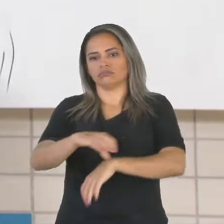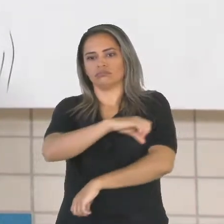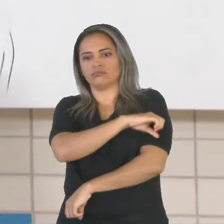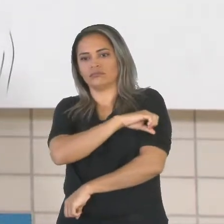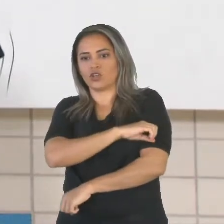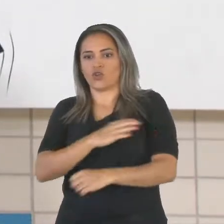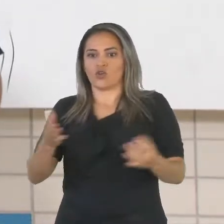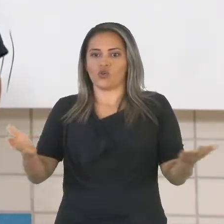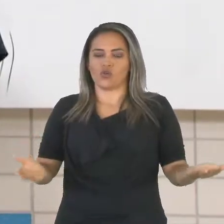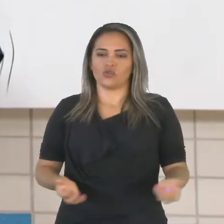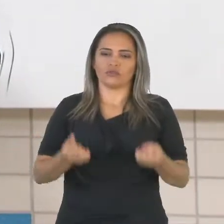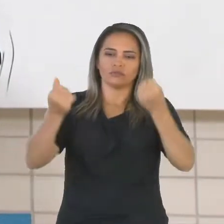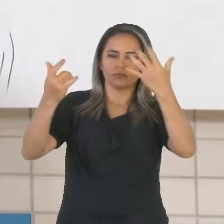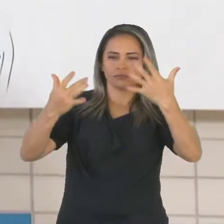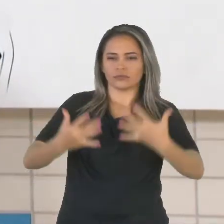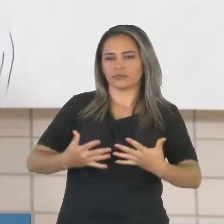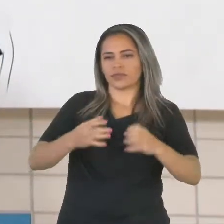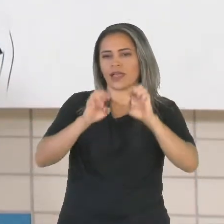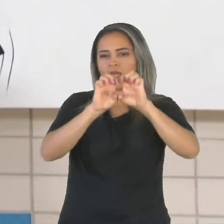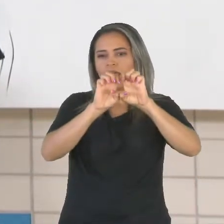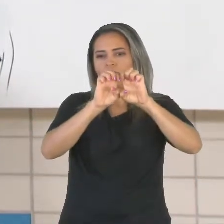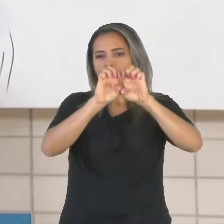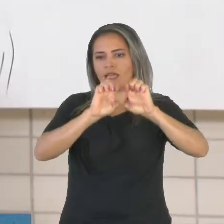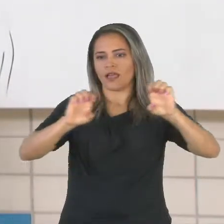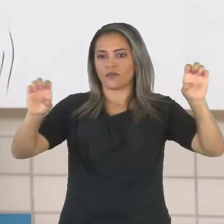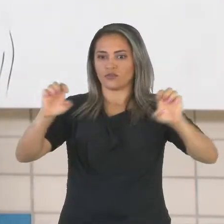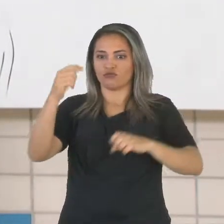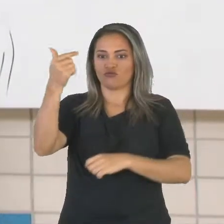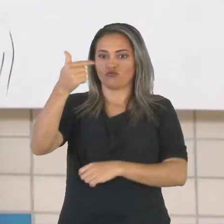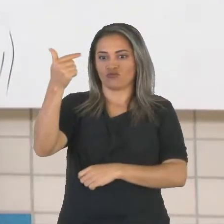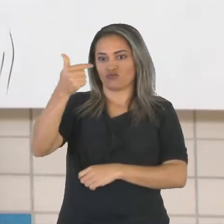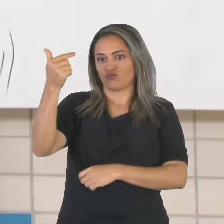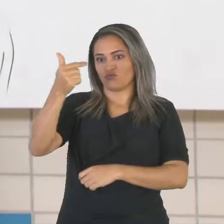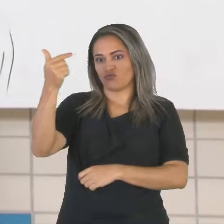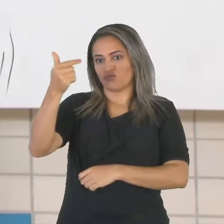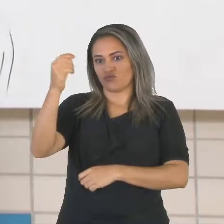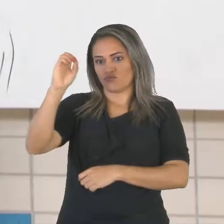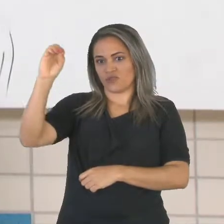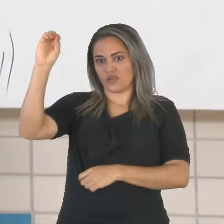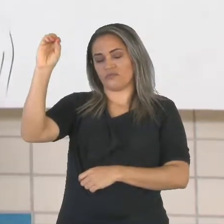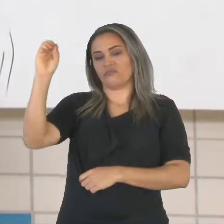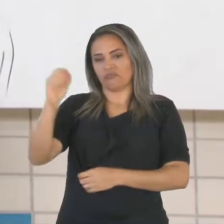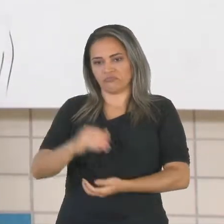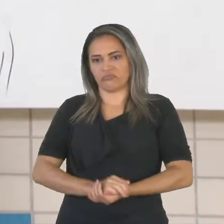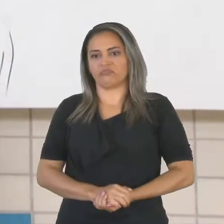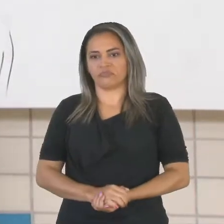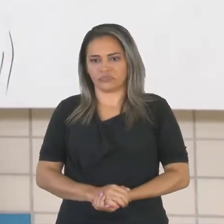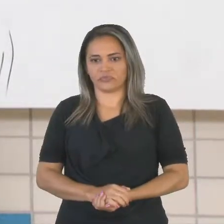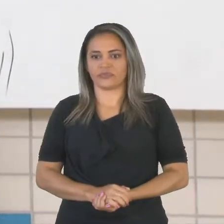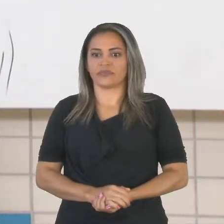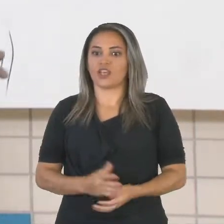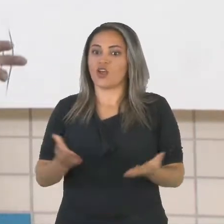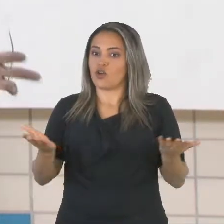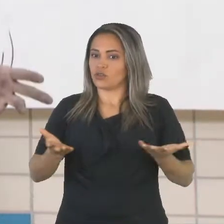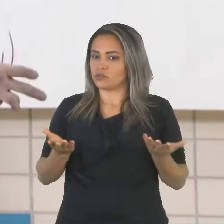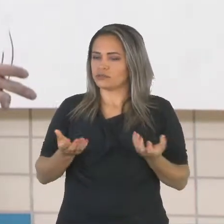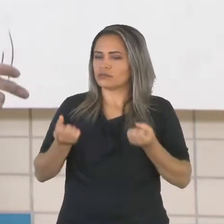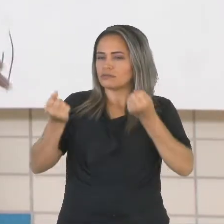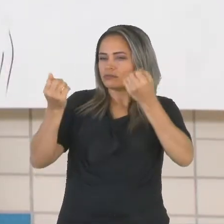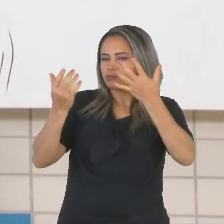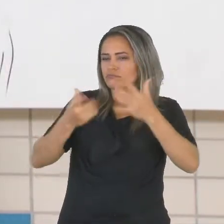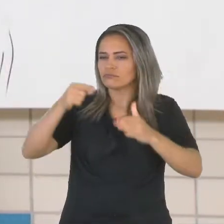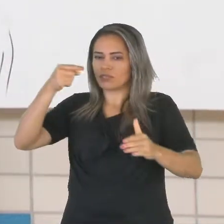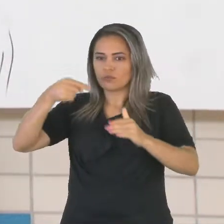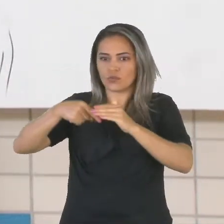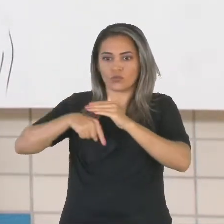falando sobre equação do 2º grau, olhando para lá para procurar o que era, né? Equação do 2º grau, ok? Na verdade, a gente não vai ver ela de forma muito